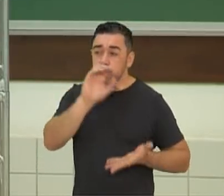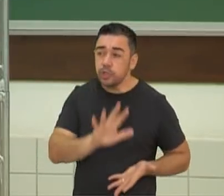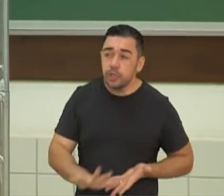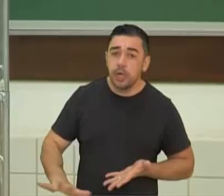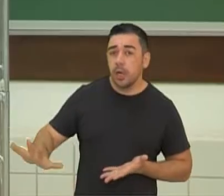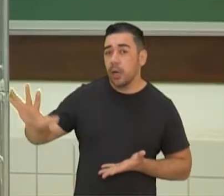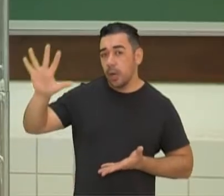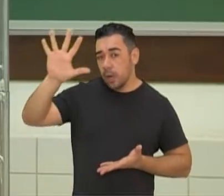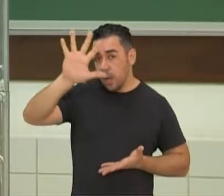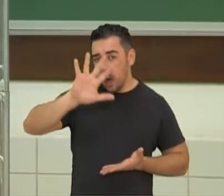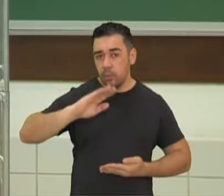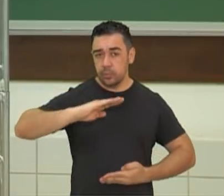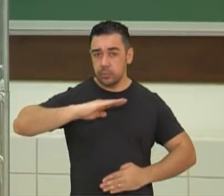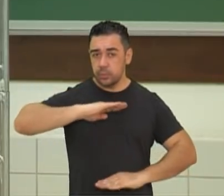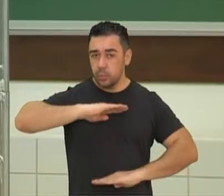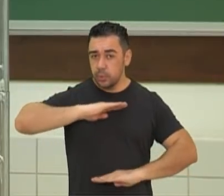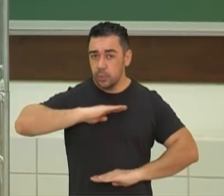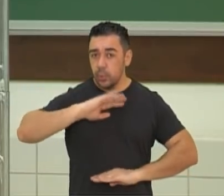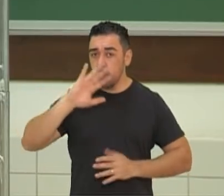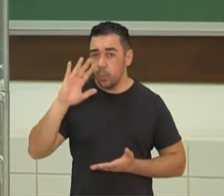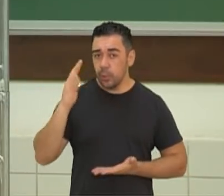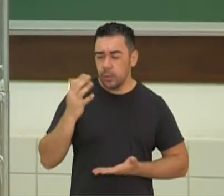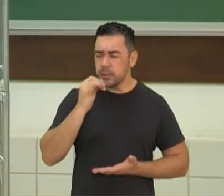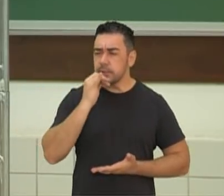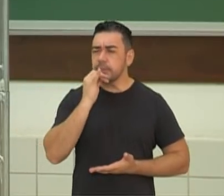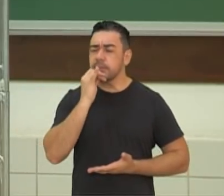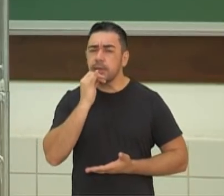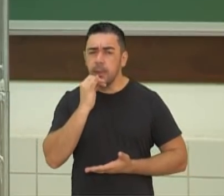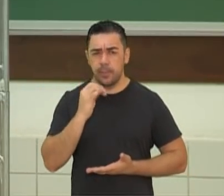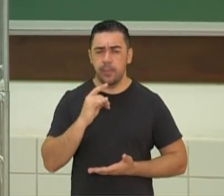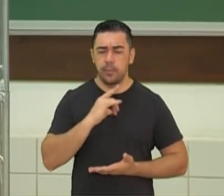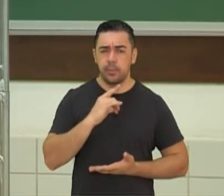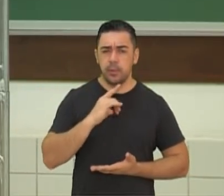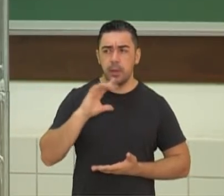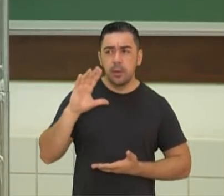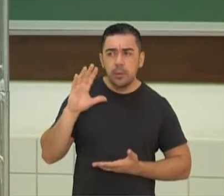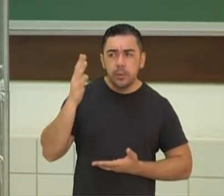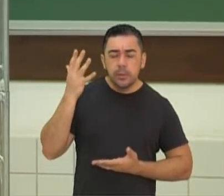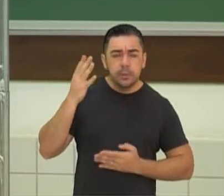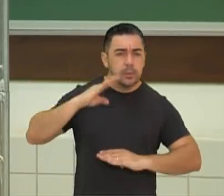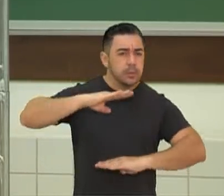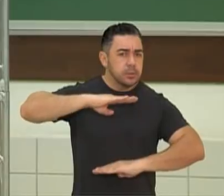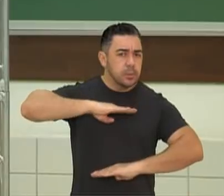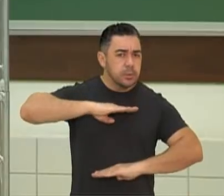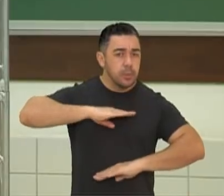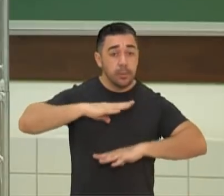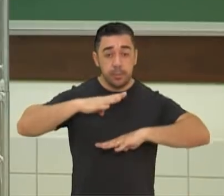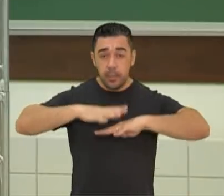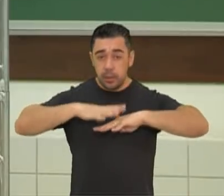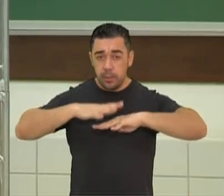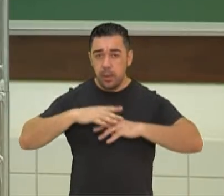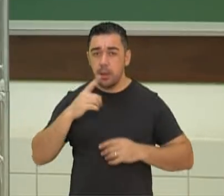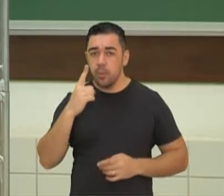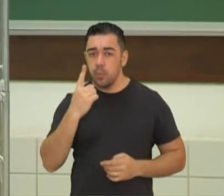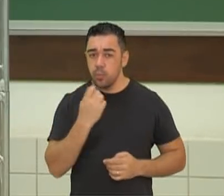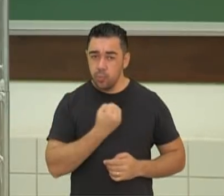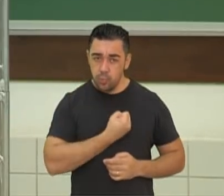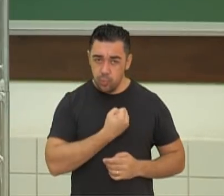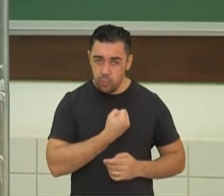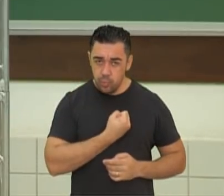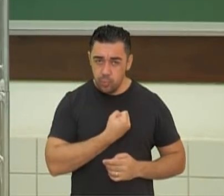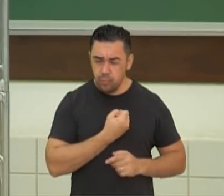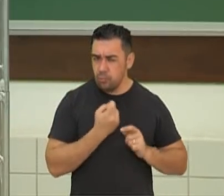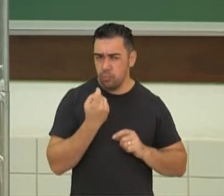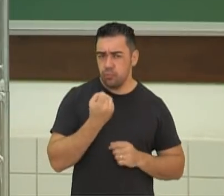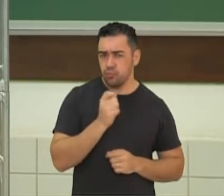generalizar situações? Se eu represento alguma situação matemática a partir de um número,